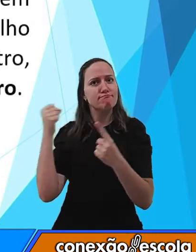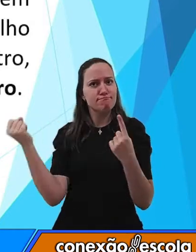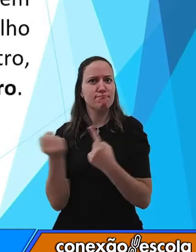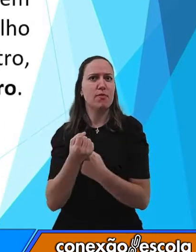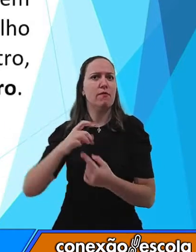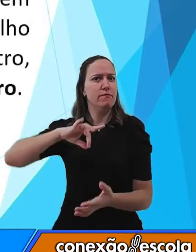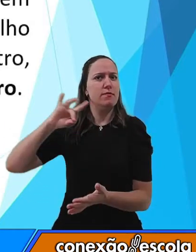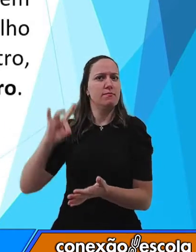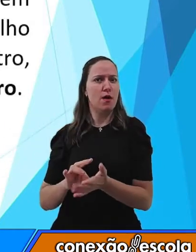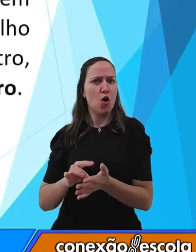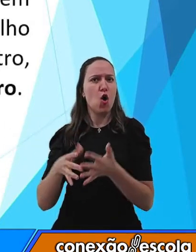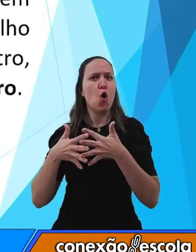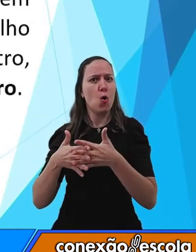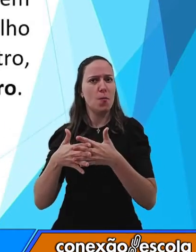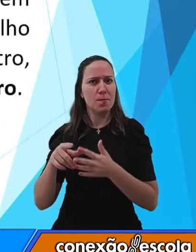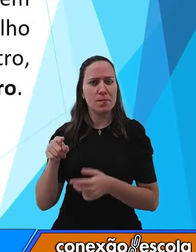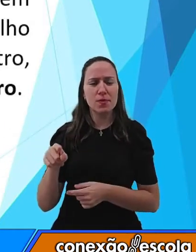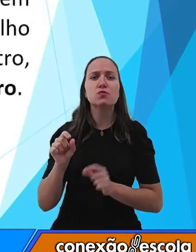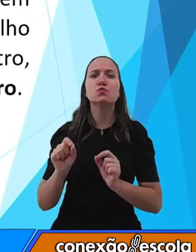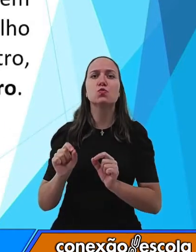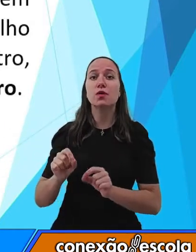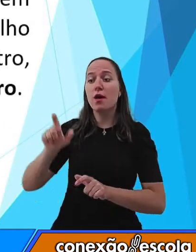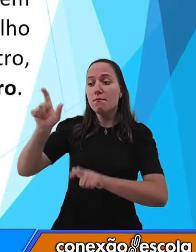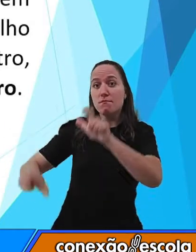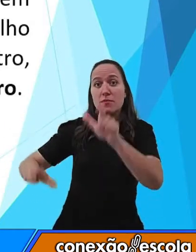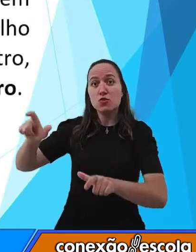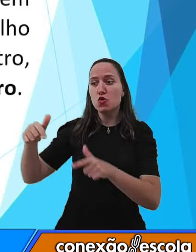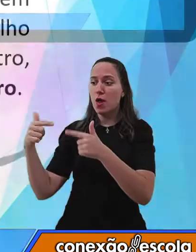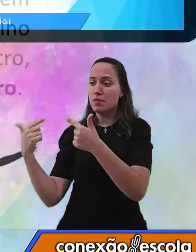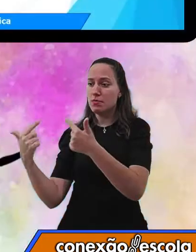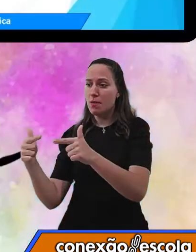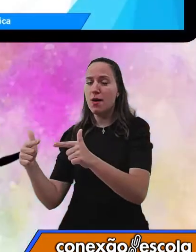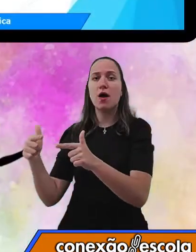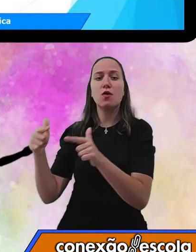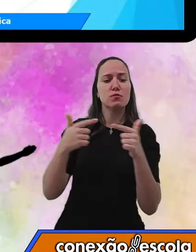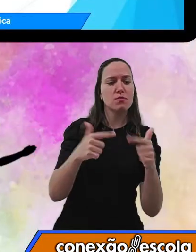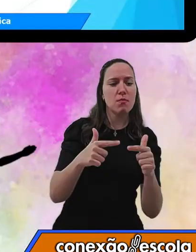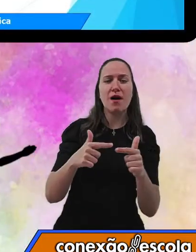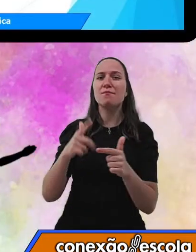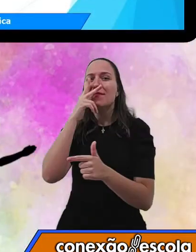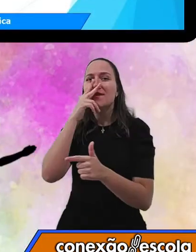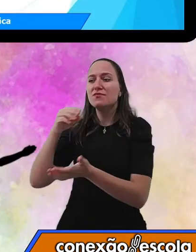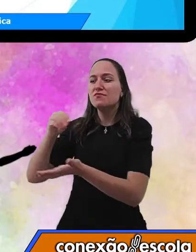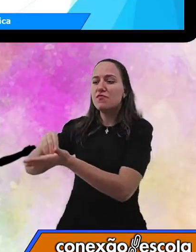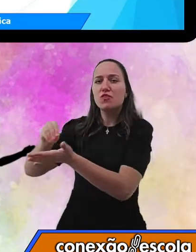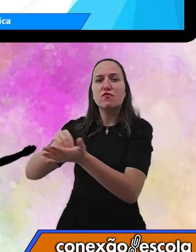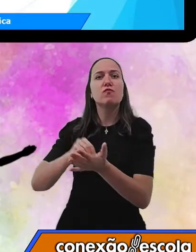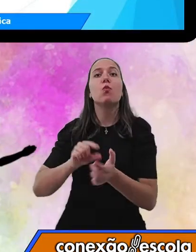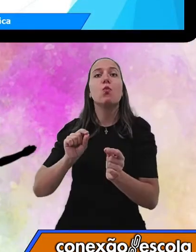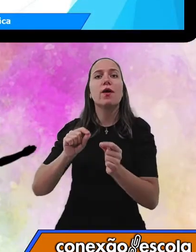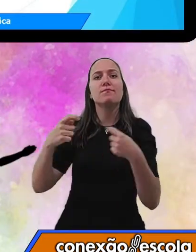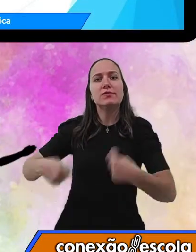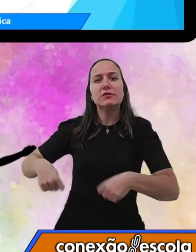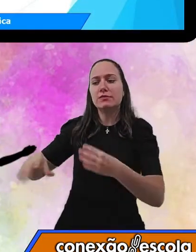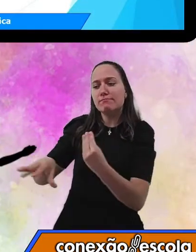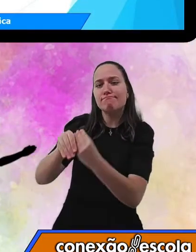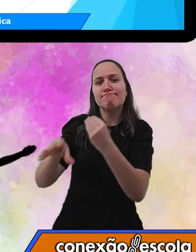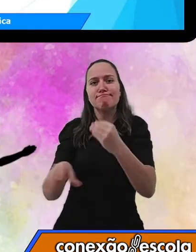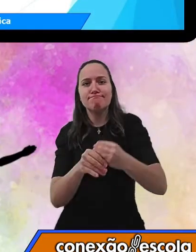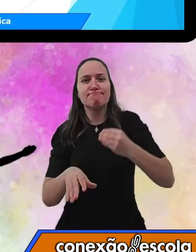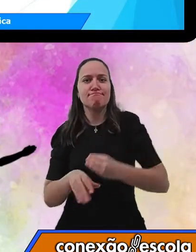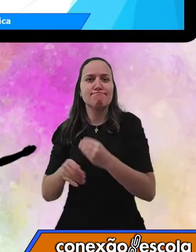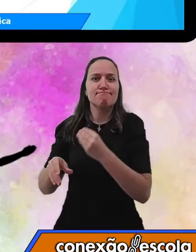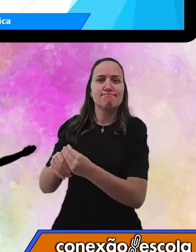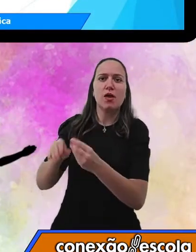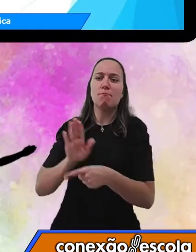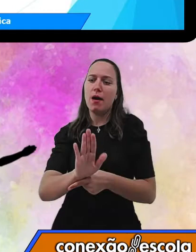complexa onde o trabalho de um é fragmentado e depende do trabalho do outro. Vamos usar o